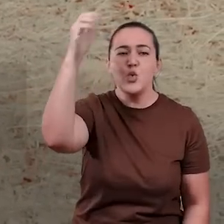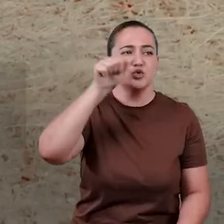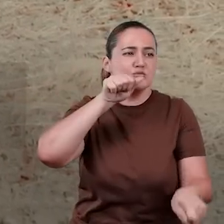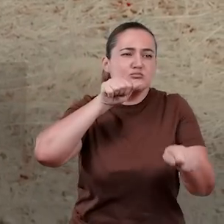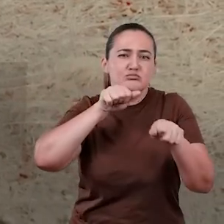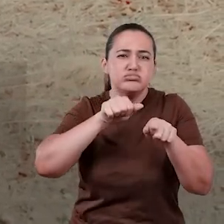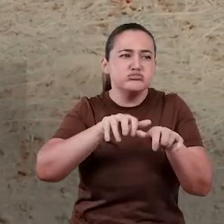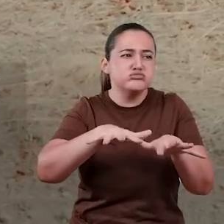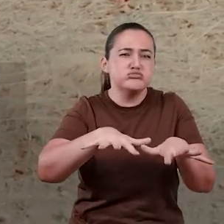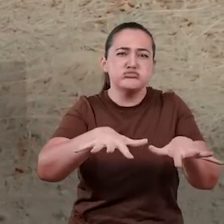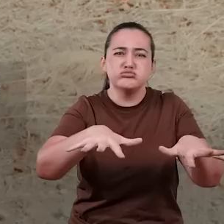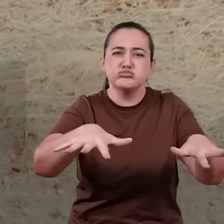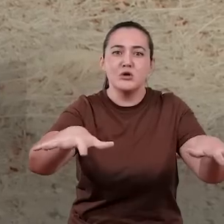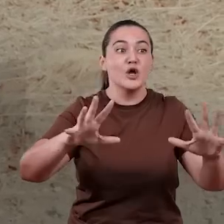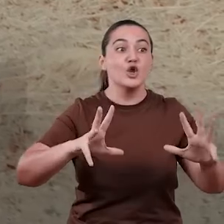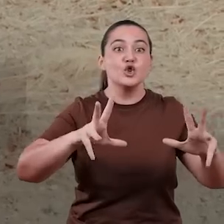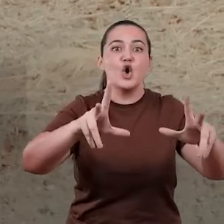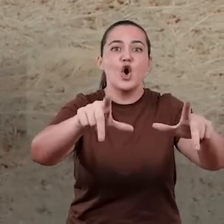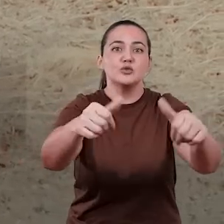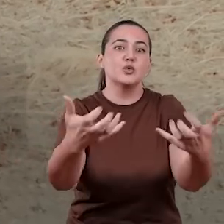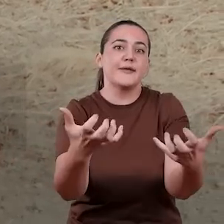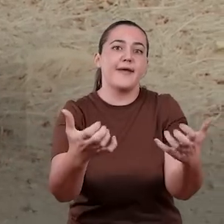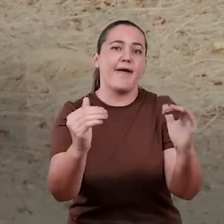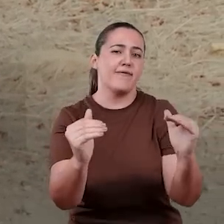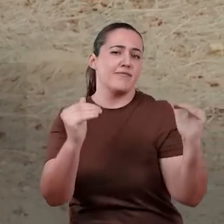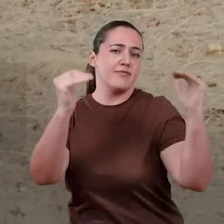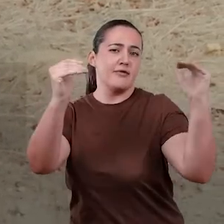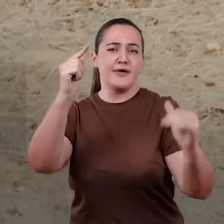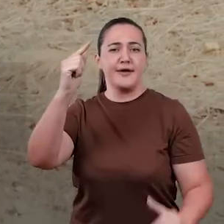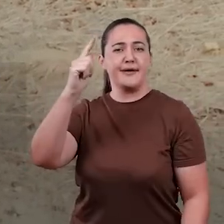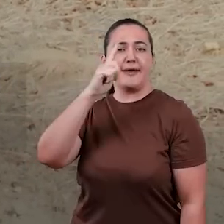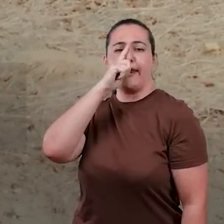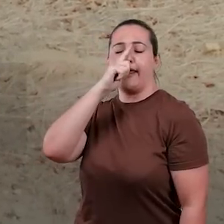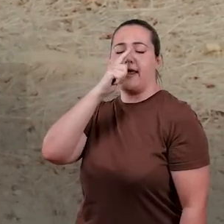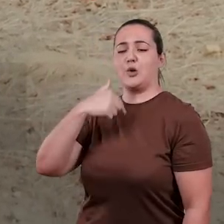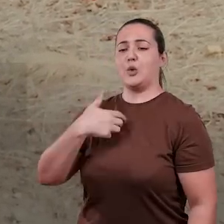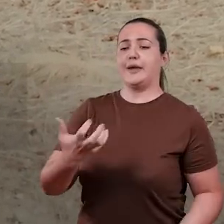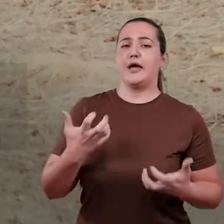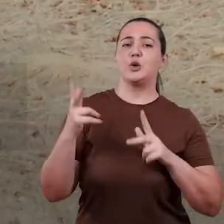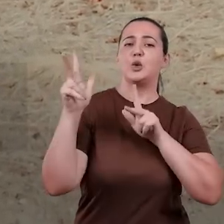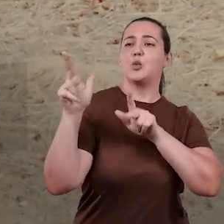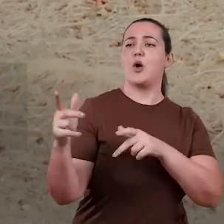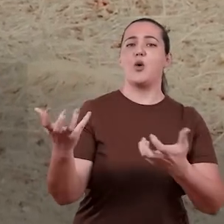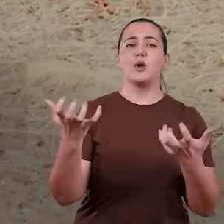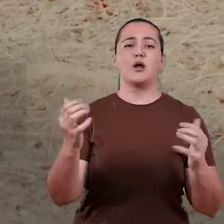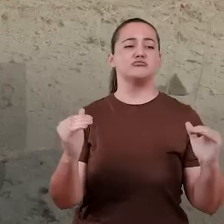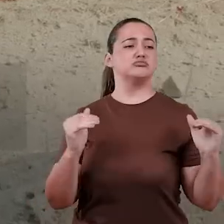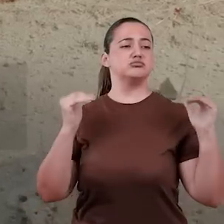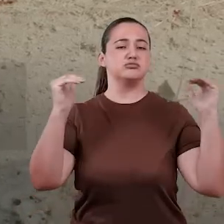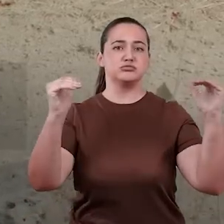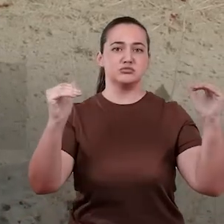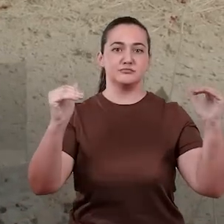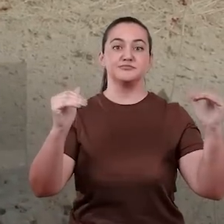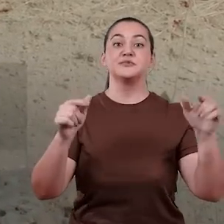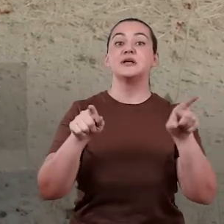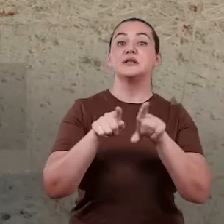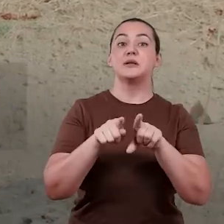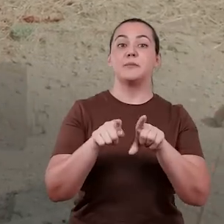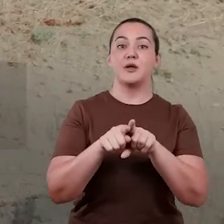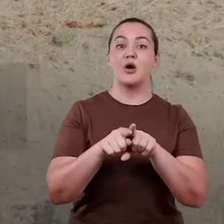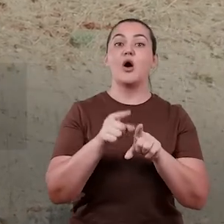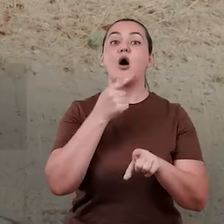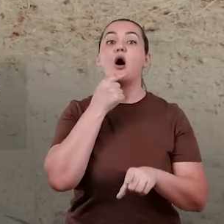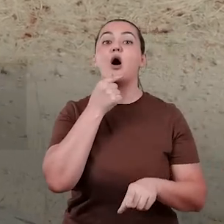helênica, porque ela dominou o mundo inteiro. Agora era chique pensar como os gregos pensavam. Aliás, Burnt, que